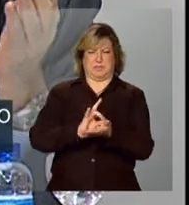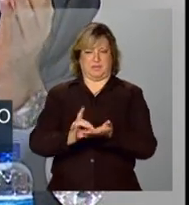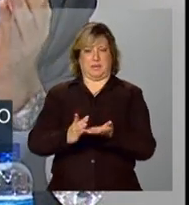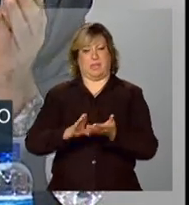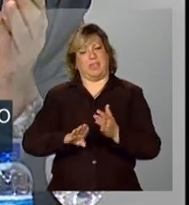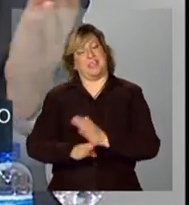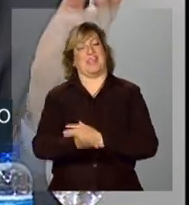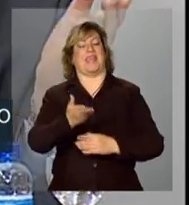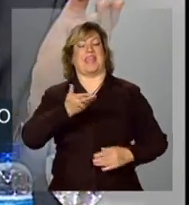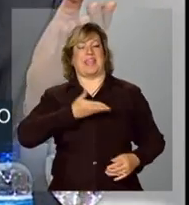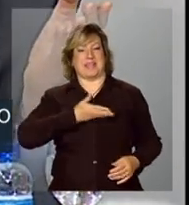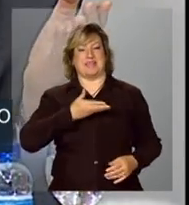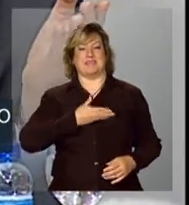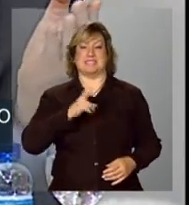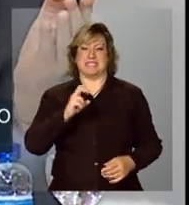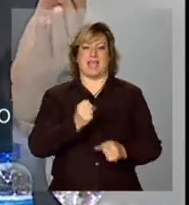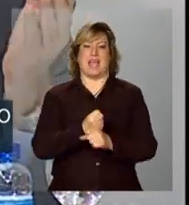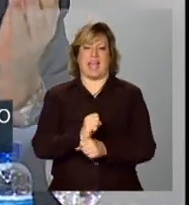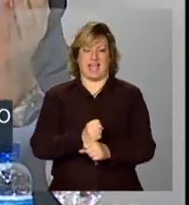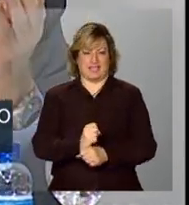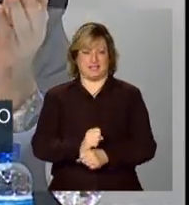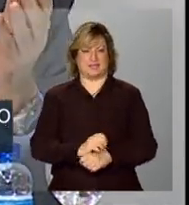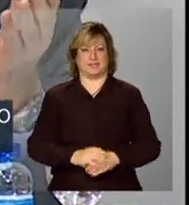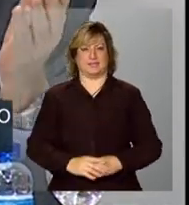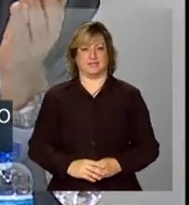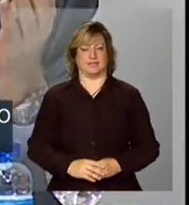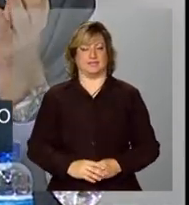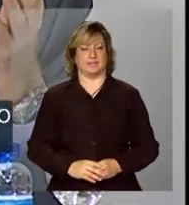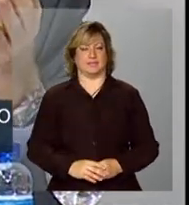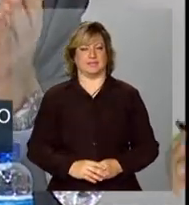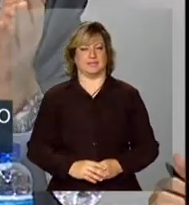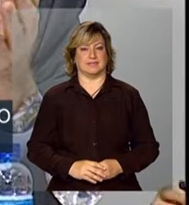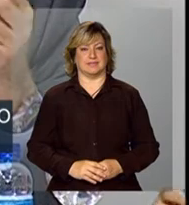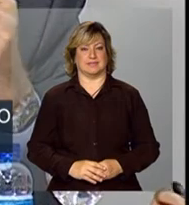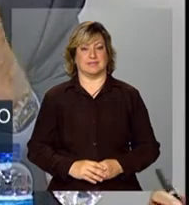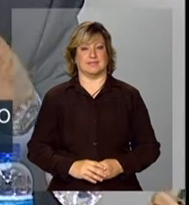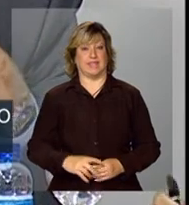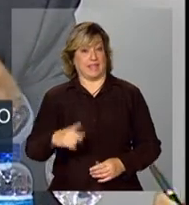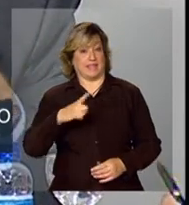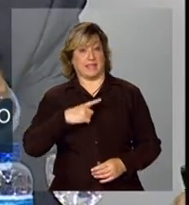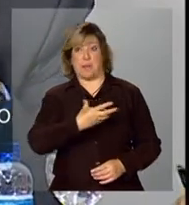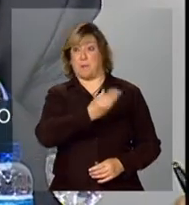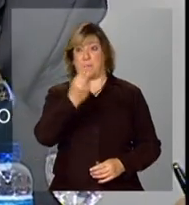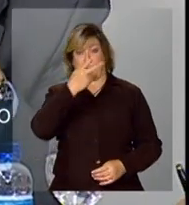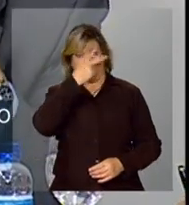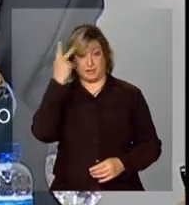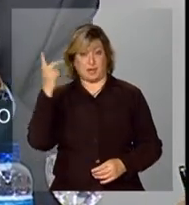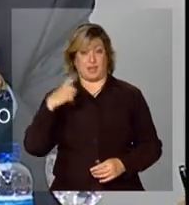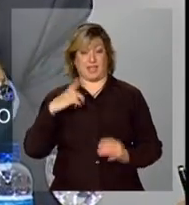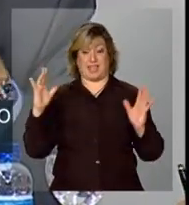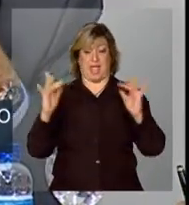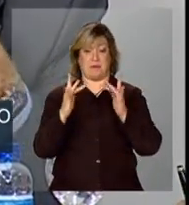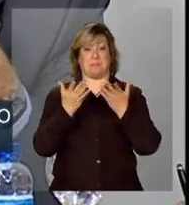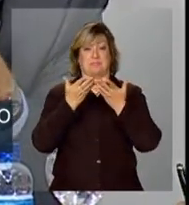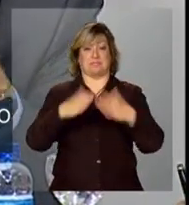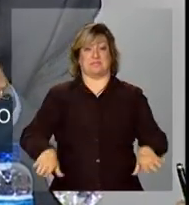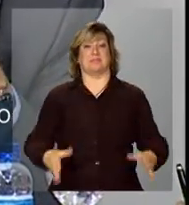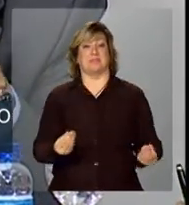Foi. 5 anos, né? Tem muito namoro que dura muito menos que isso.